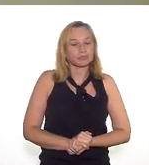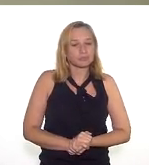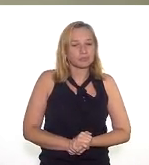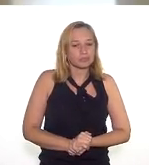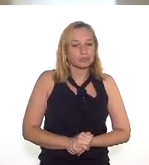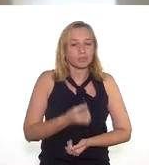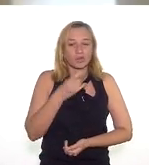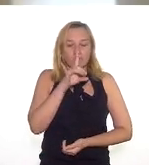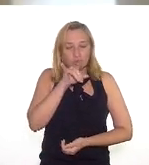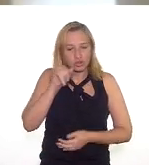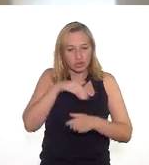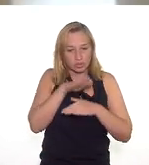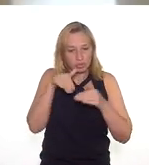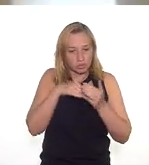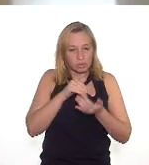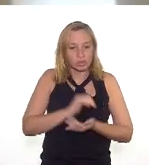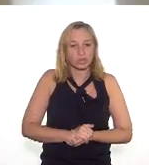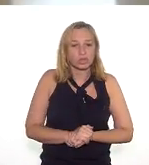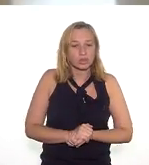Bom dia a todos.